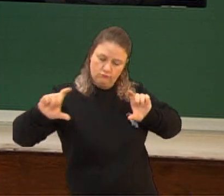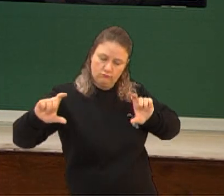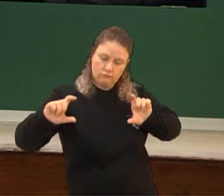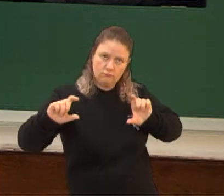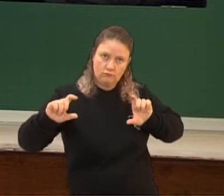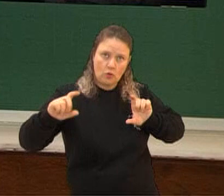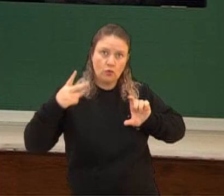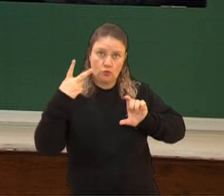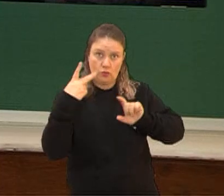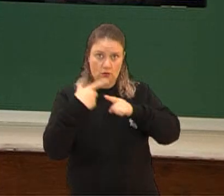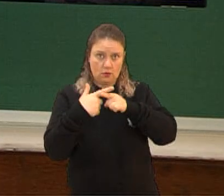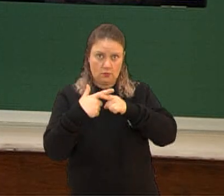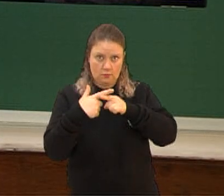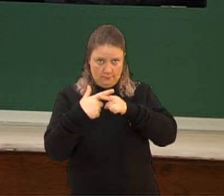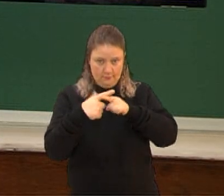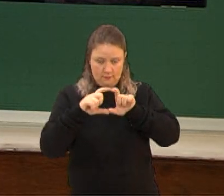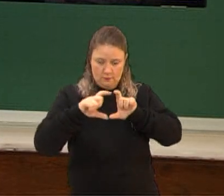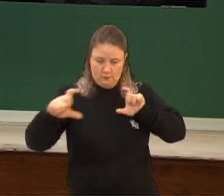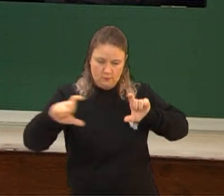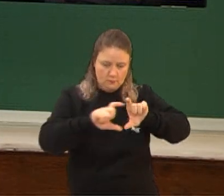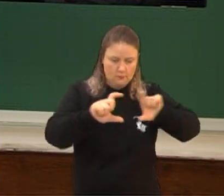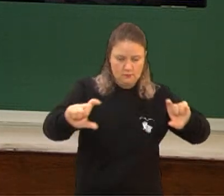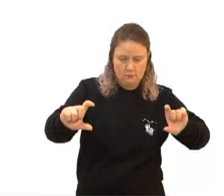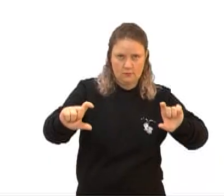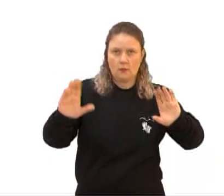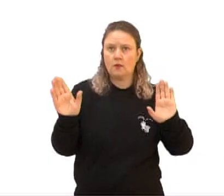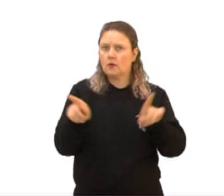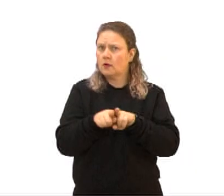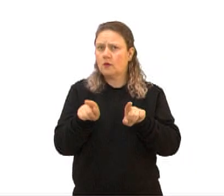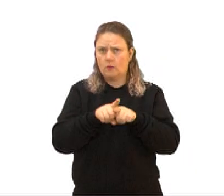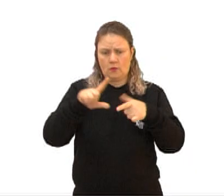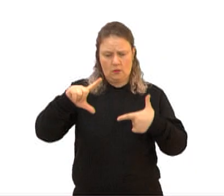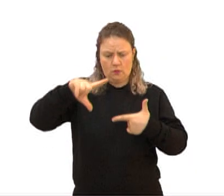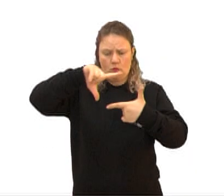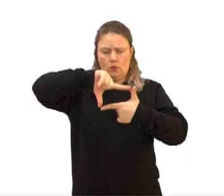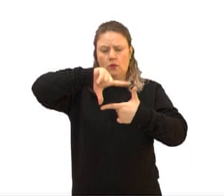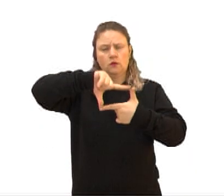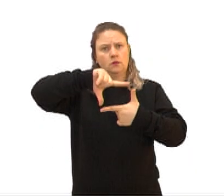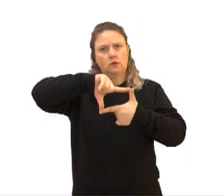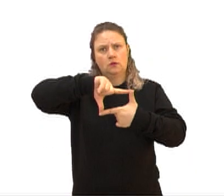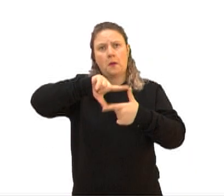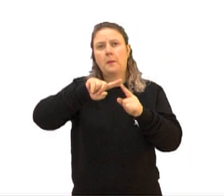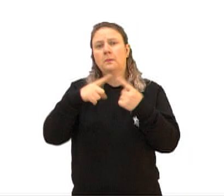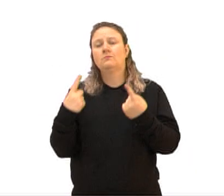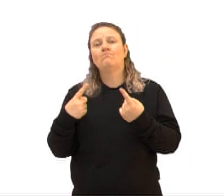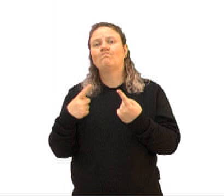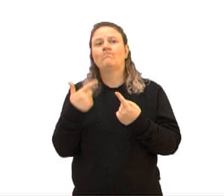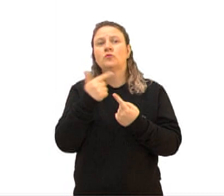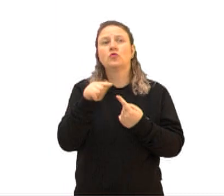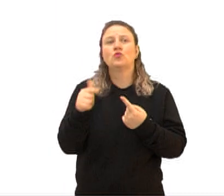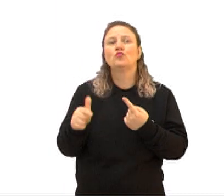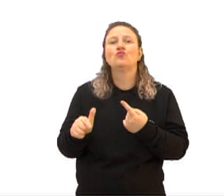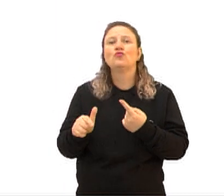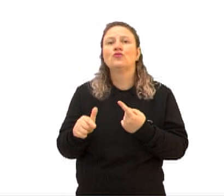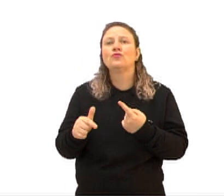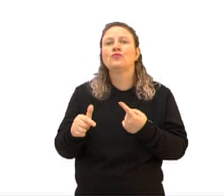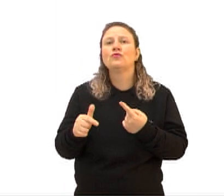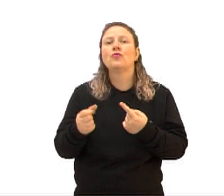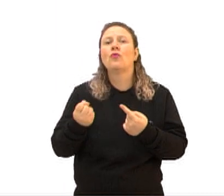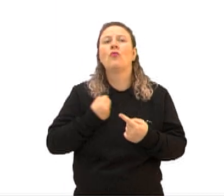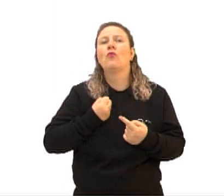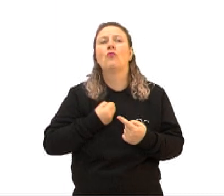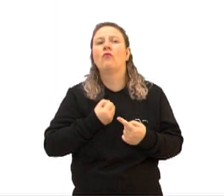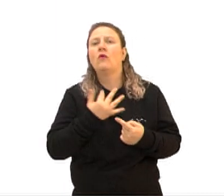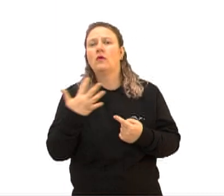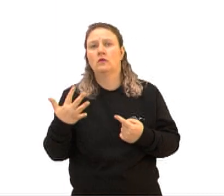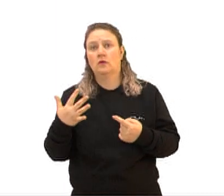essa área do azul. Bom, a área em azul também é um retângulo, mas nós não temos esse pedaço. Por que nós não temos? Porque eu